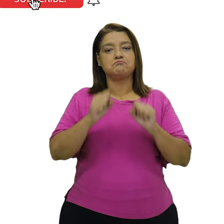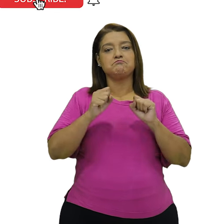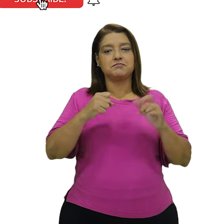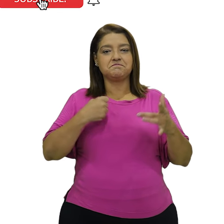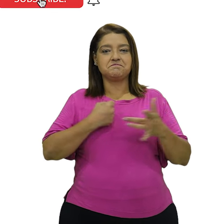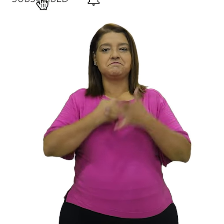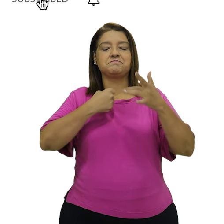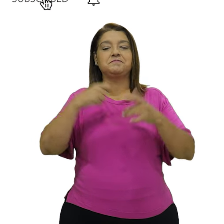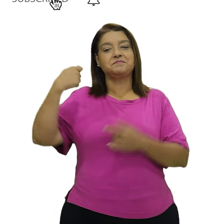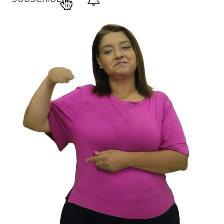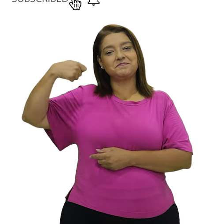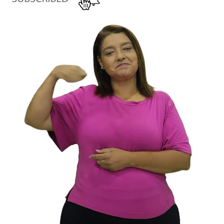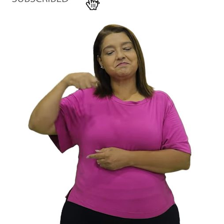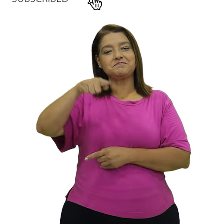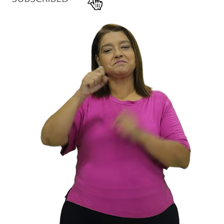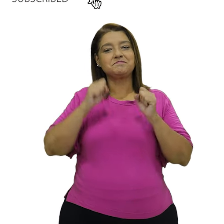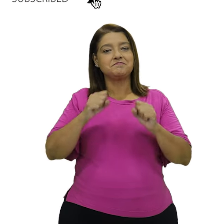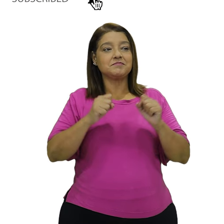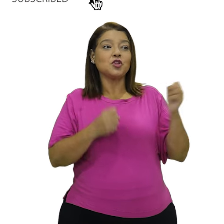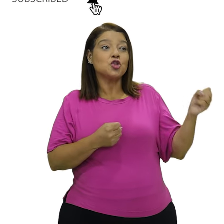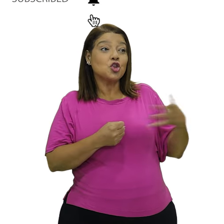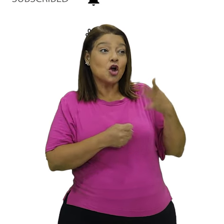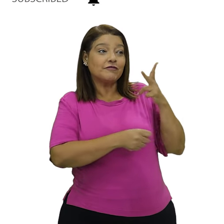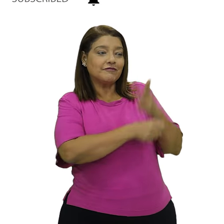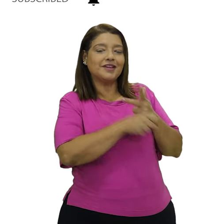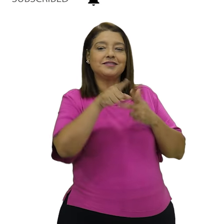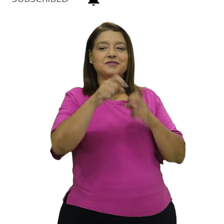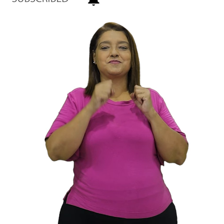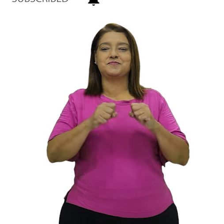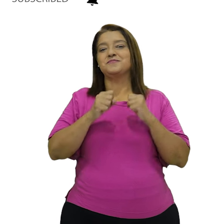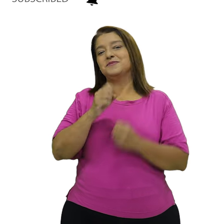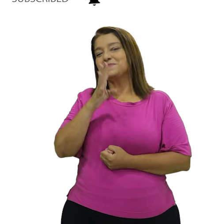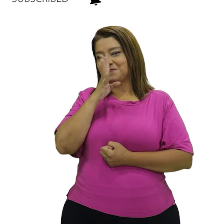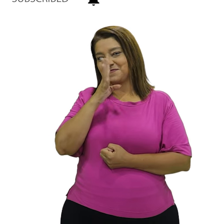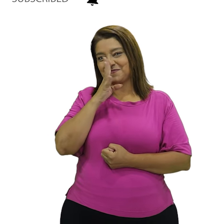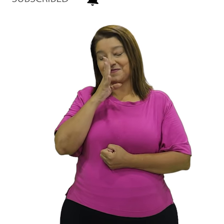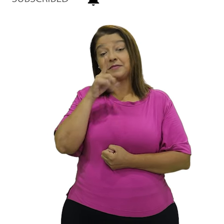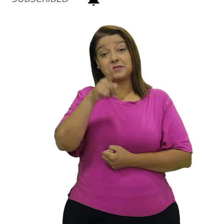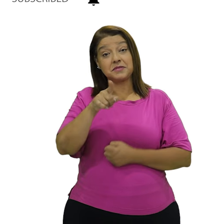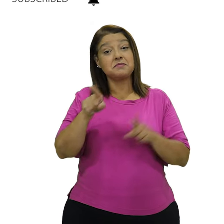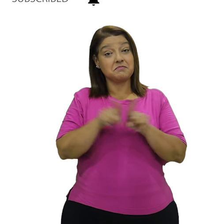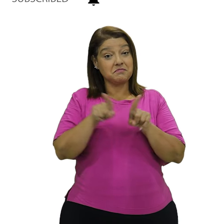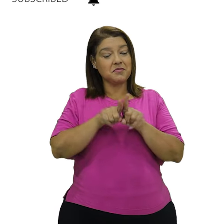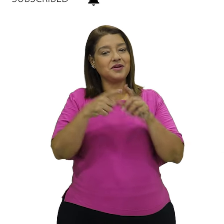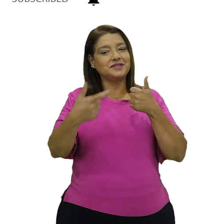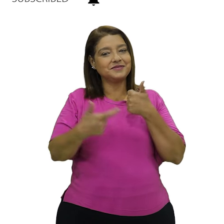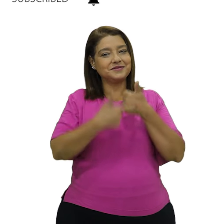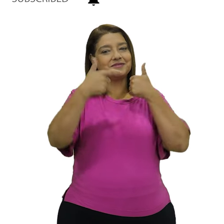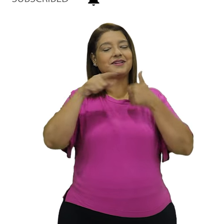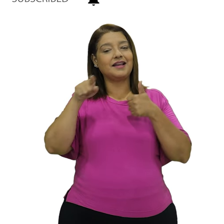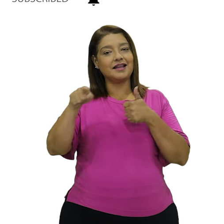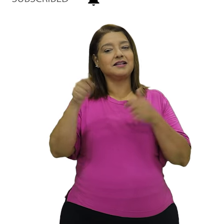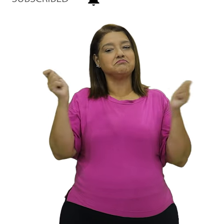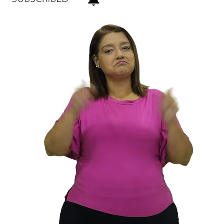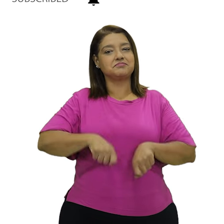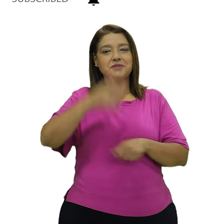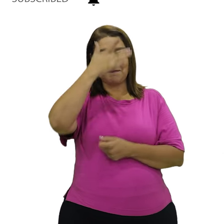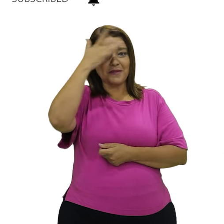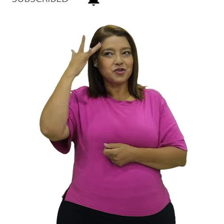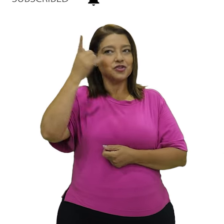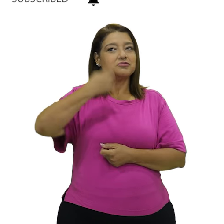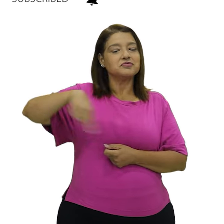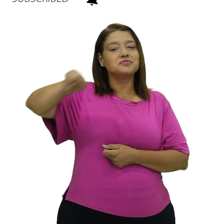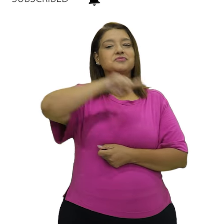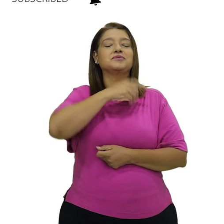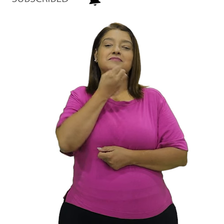para receber notificações sempre que lançarmos novos vídeos e curta também este vídeo para que mais pessoas possam